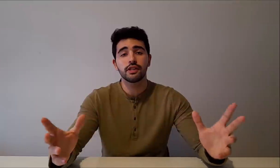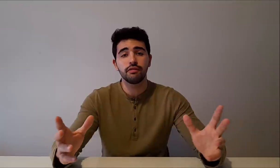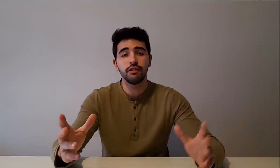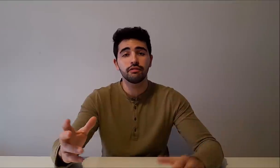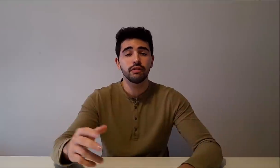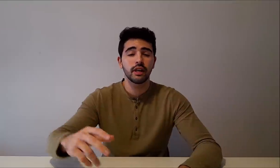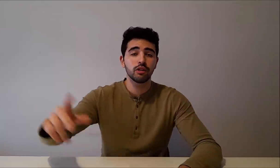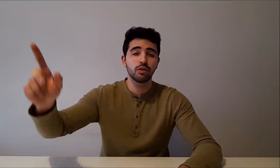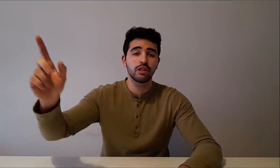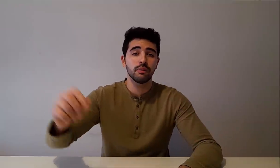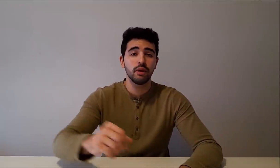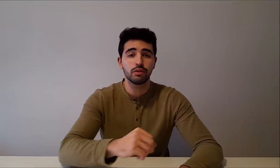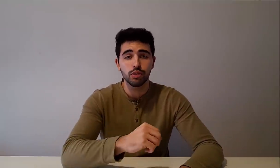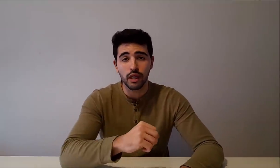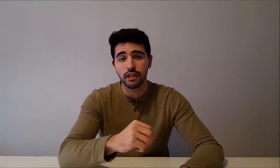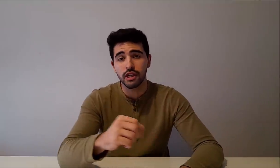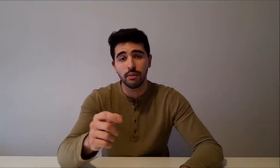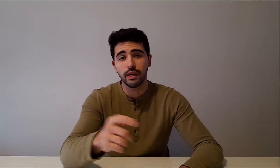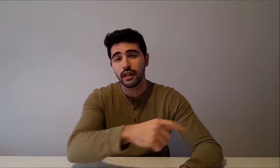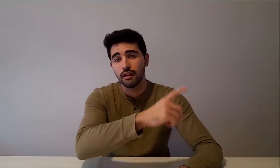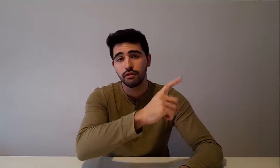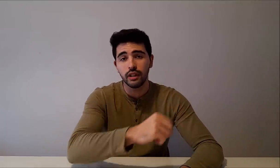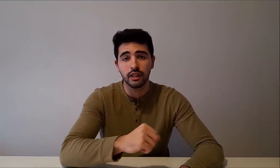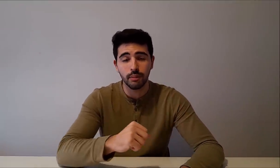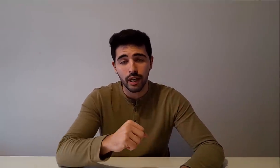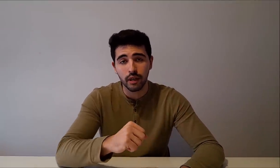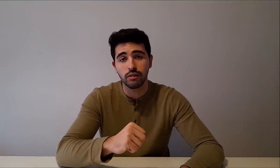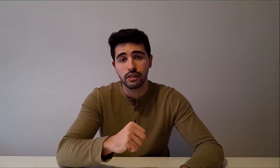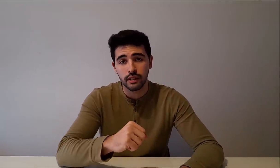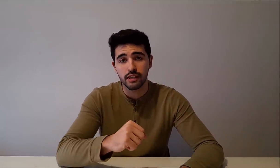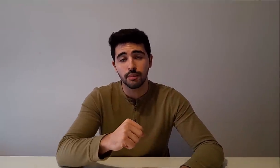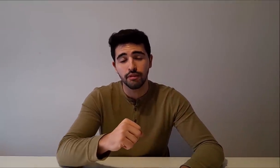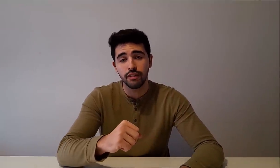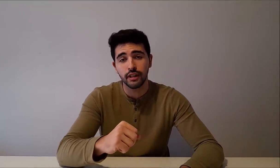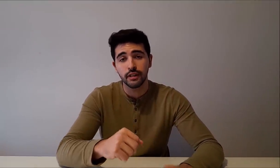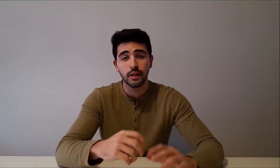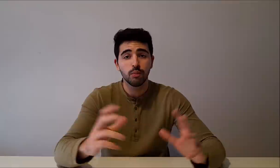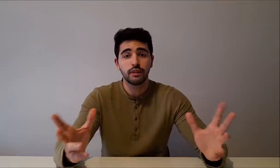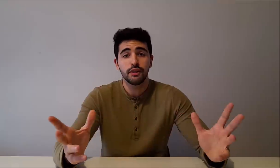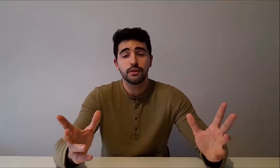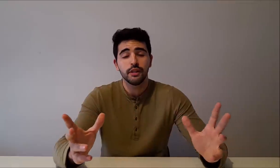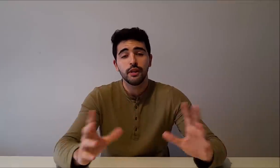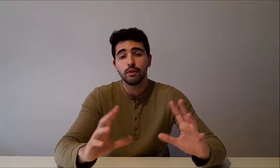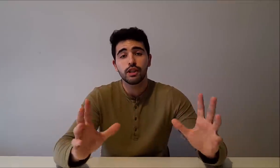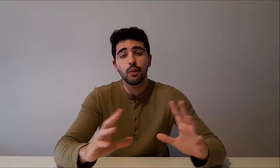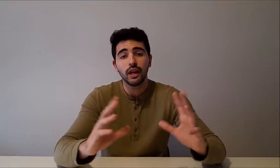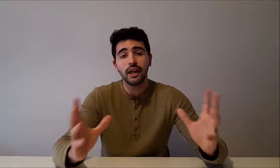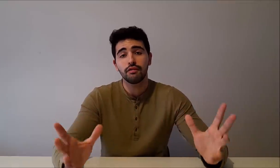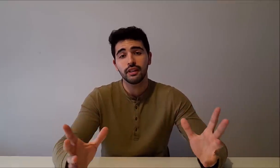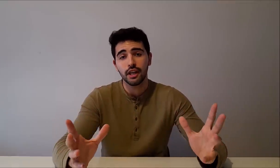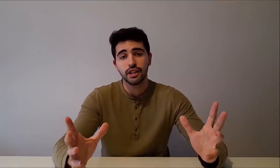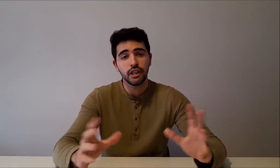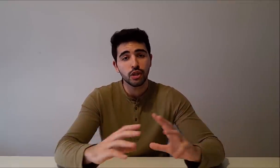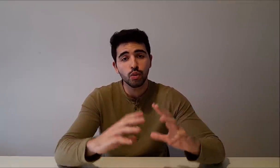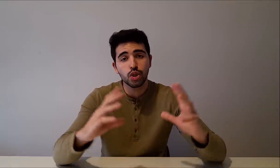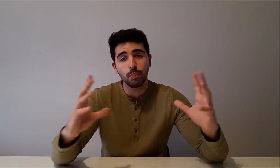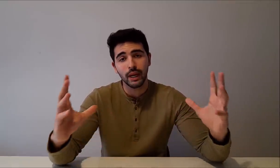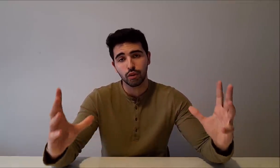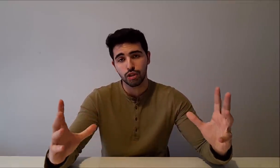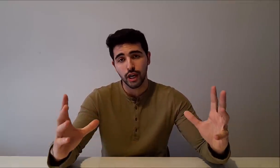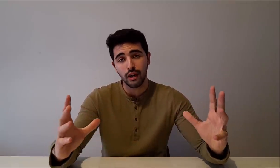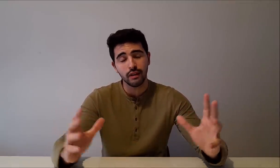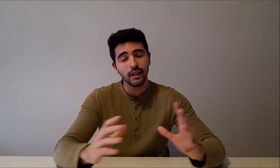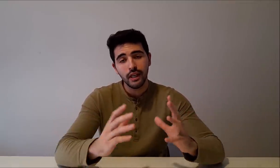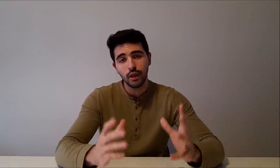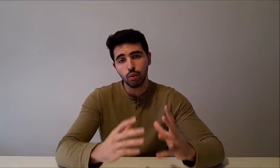Bin Laden se tivesse vivo aqueles dois irmãos do Estado islâmico que andavam ali a trabalhar em Benfica portanto não sei qual é que é vantagem deste